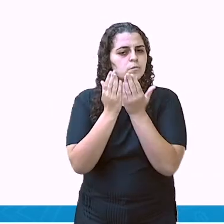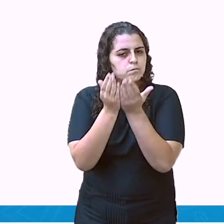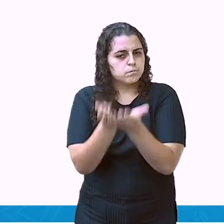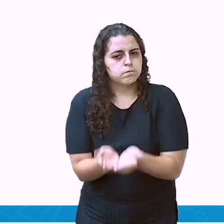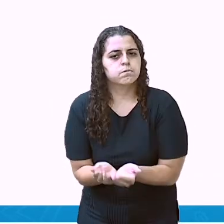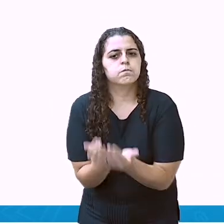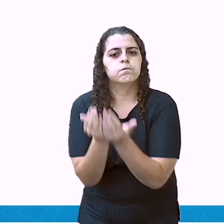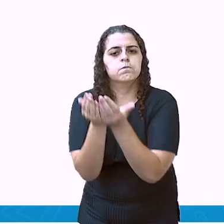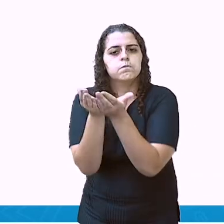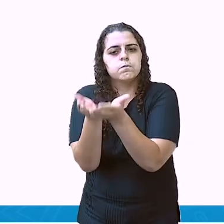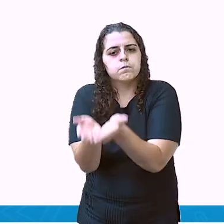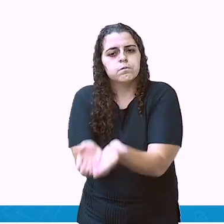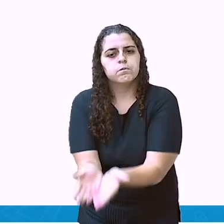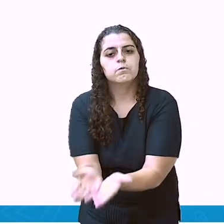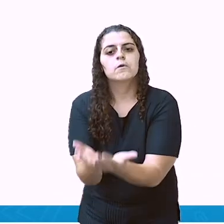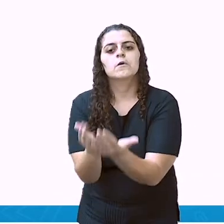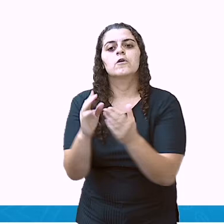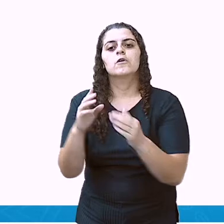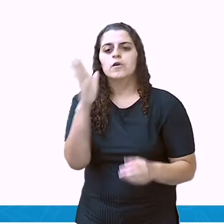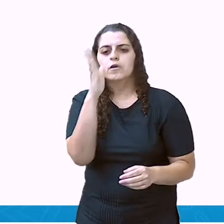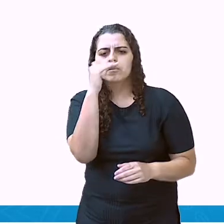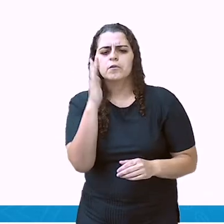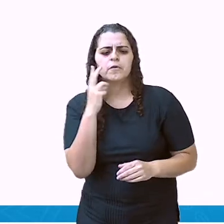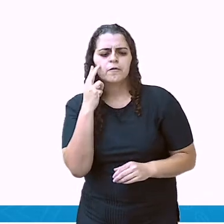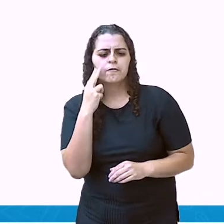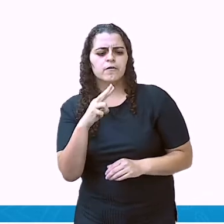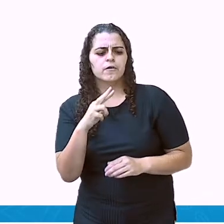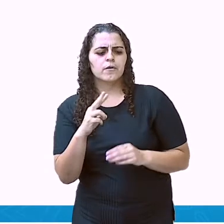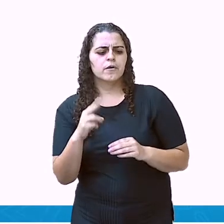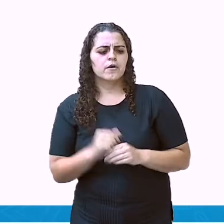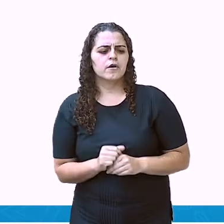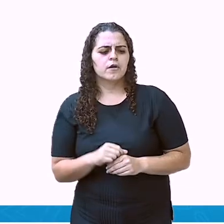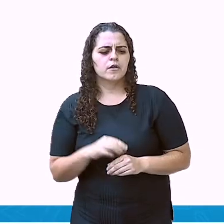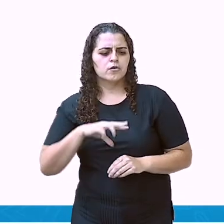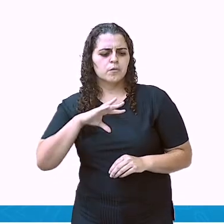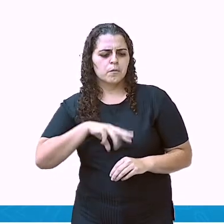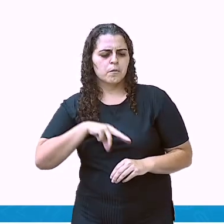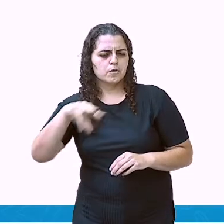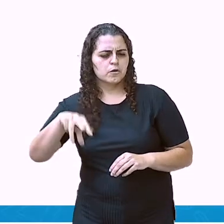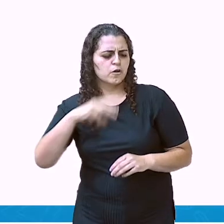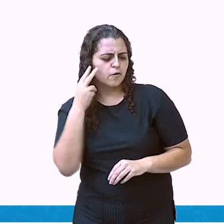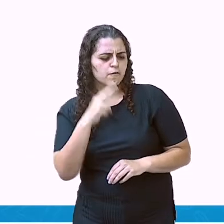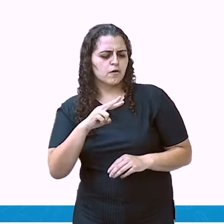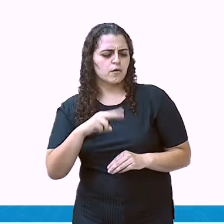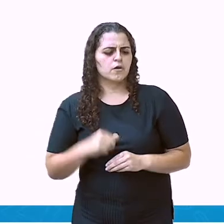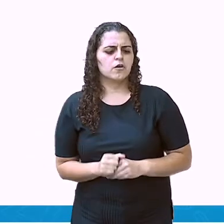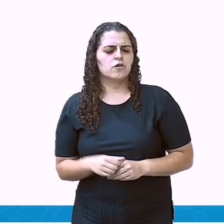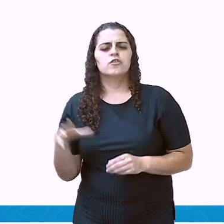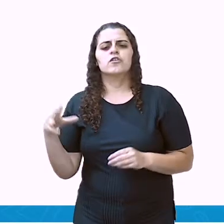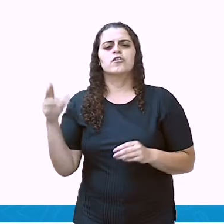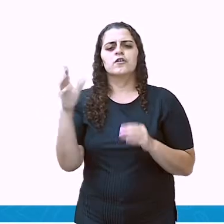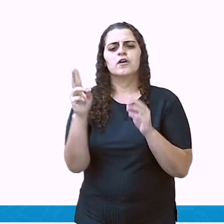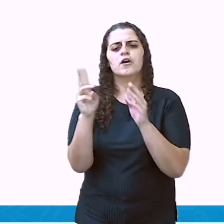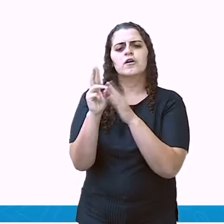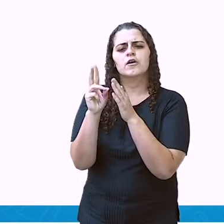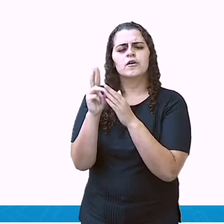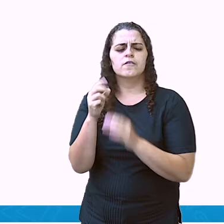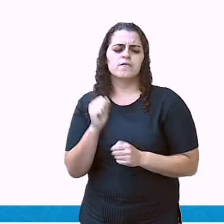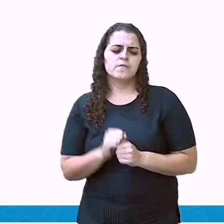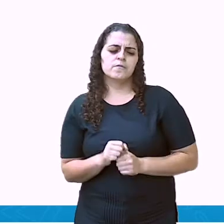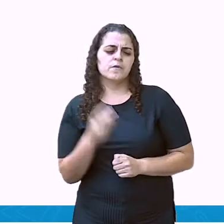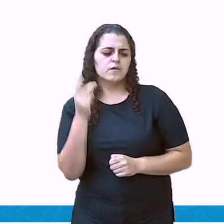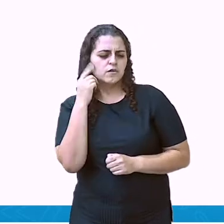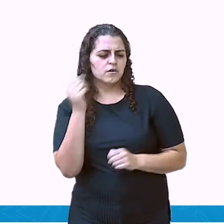ele pensou assim, índio não é nada, essas terras agora é minha e eu vou fazer alguma coisa. Aí